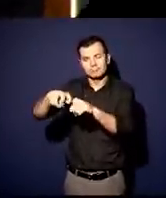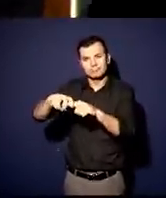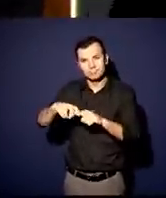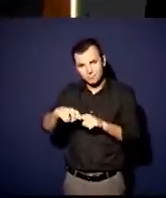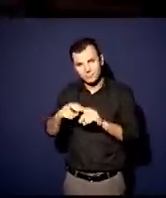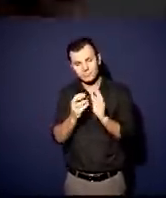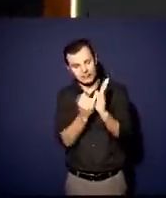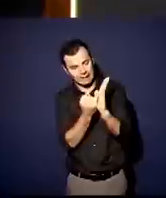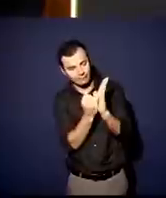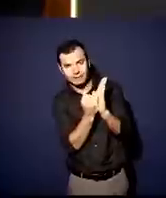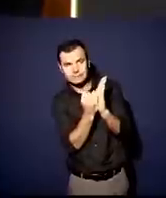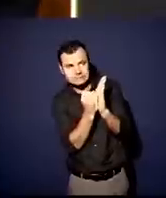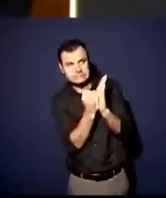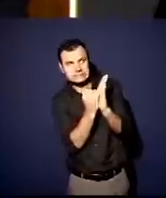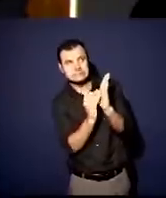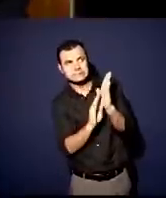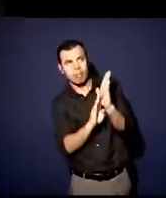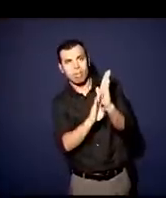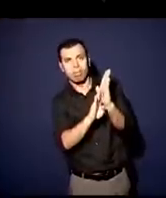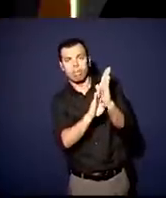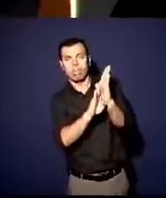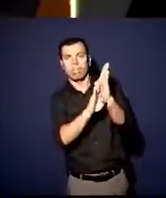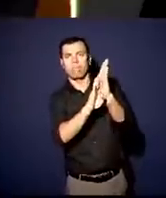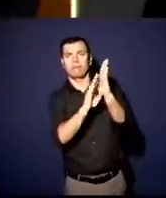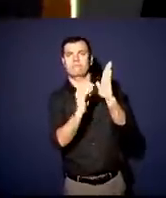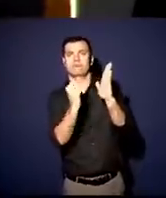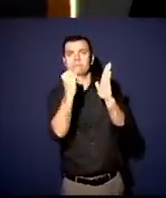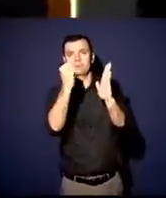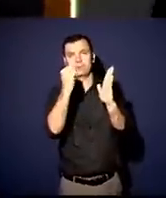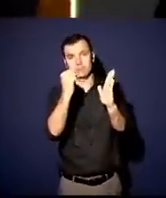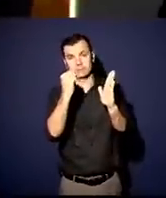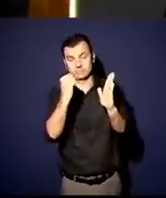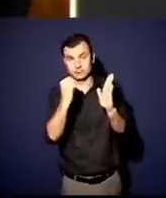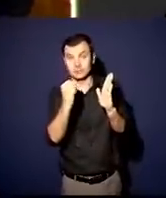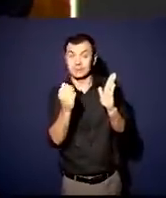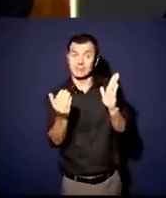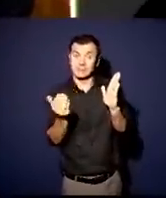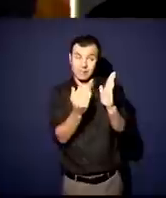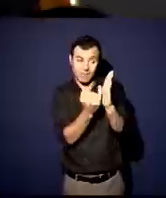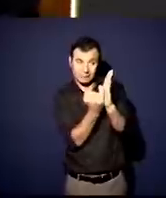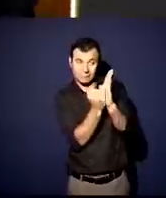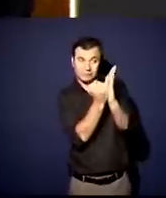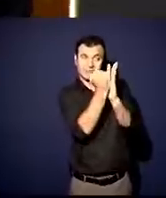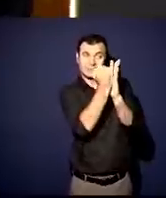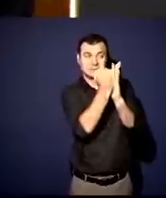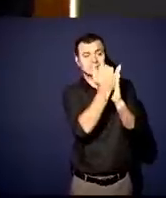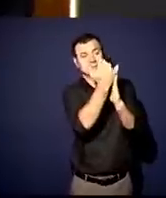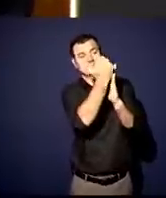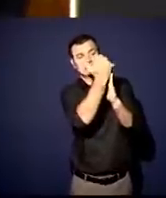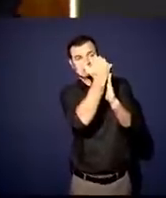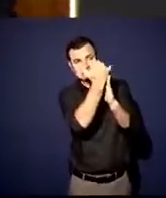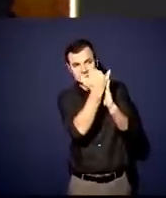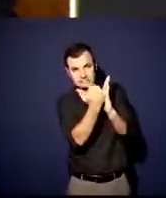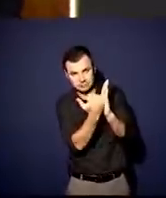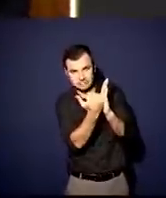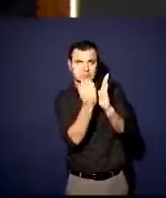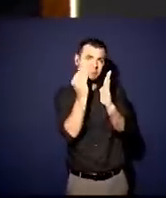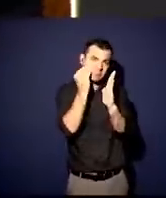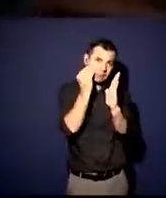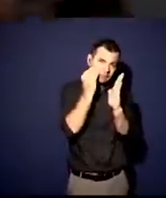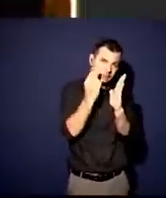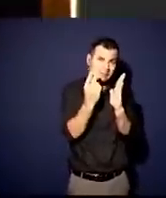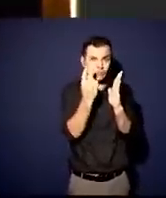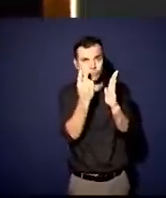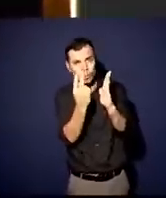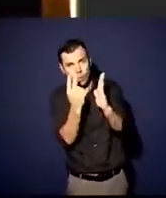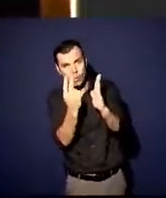extremamente forte, que eu acho que, assim, para trazer essa inflação para uma meta aí de 2,5,